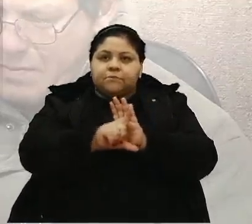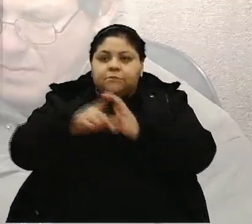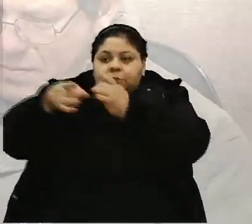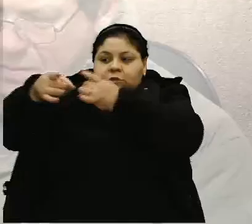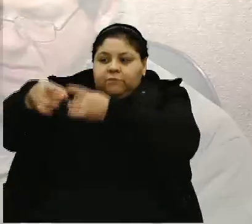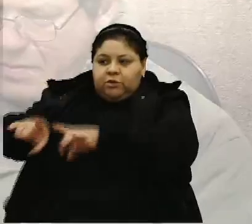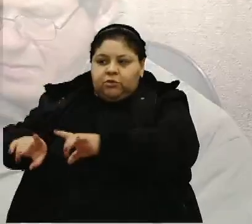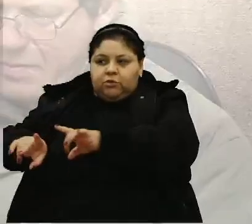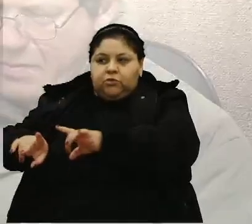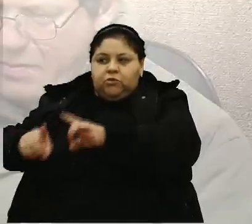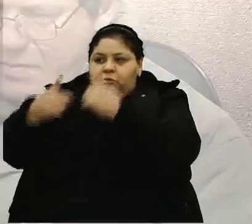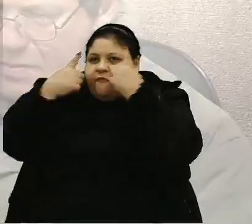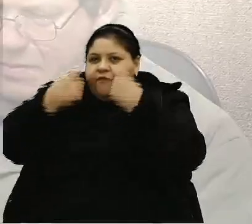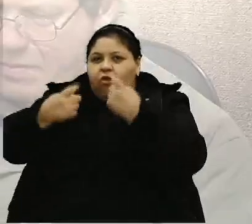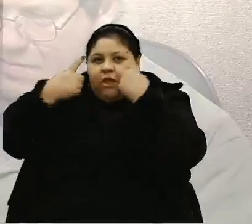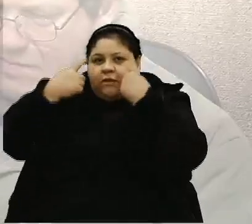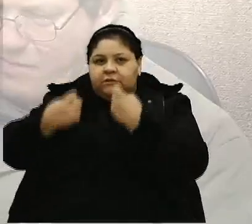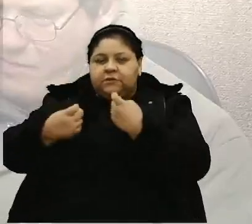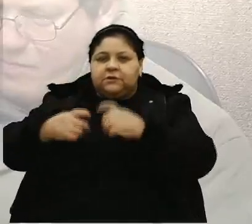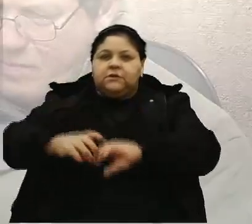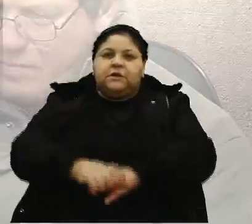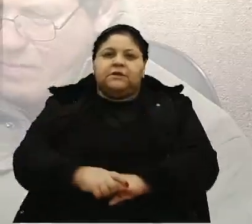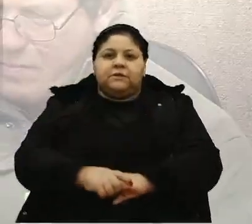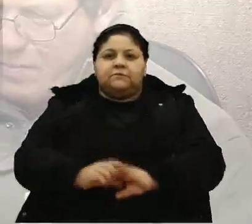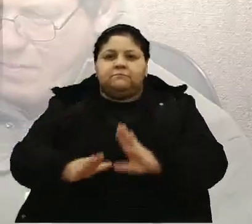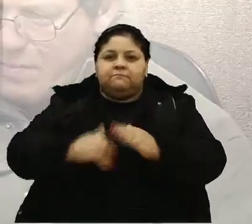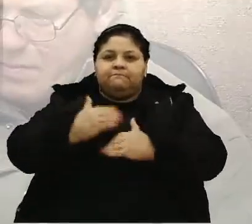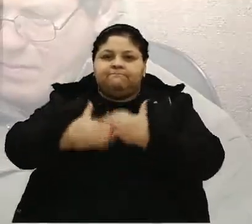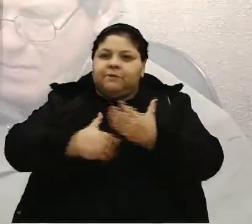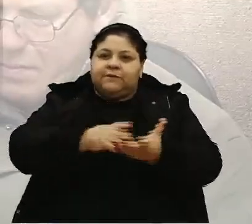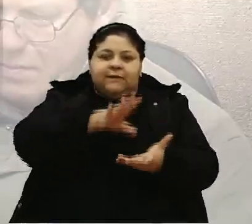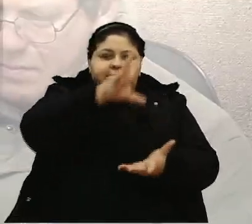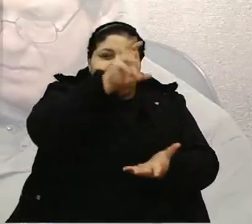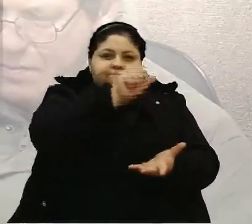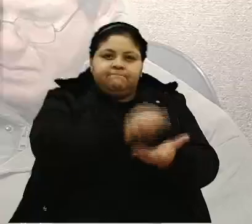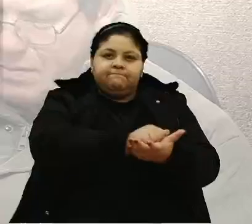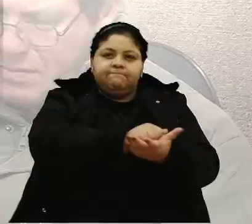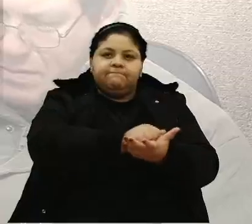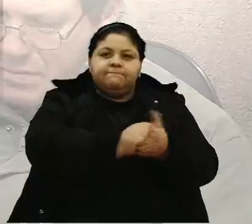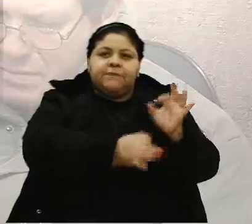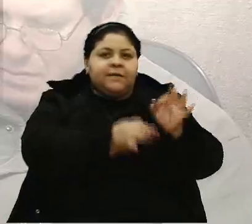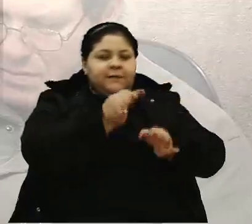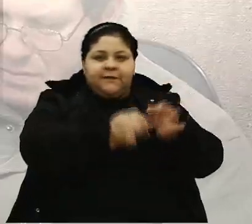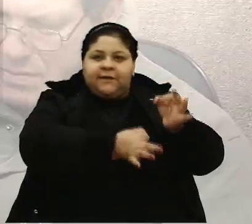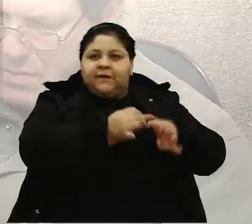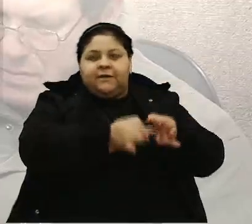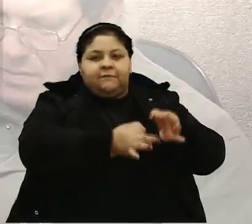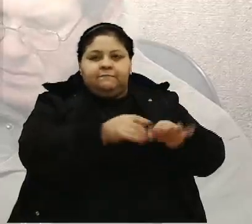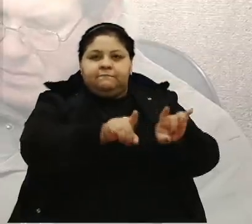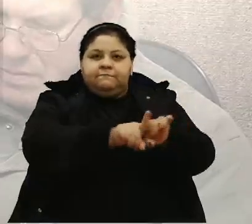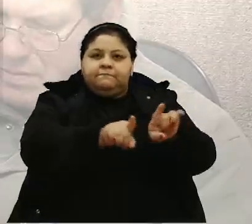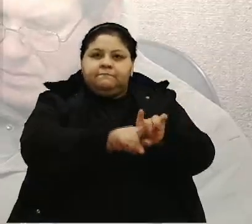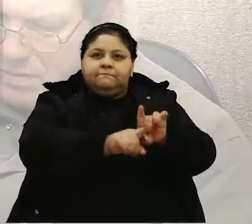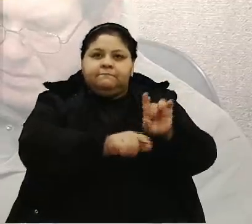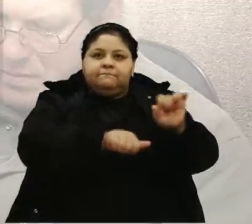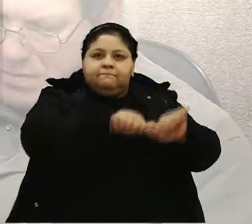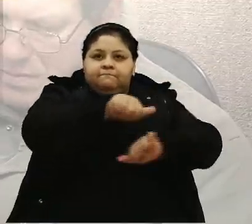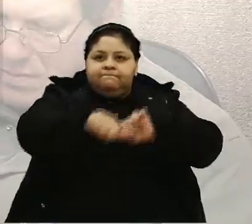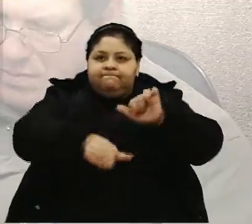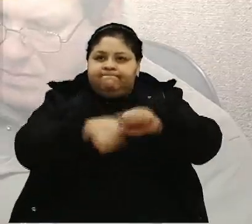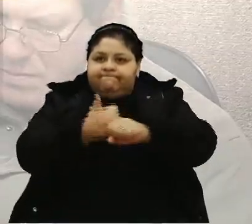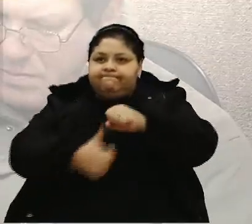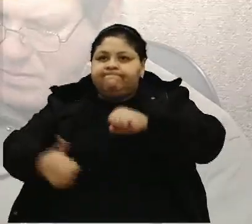maus tratos. O processo foi baixado ao Poder Executivo, ao qual sugeriu alterações que foram